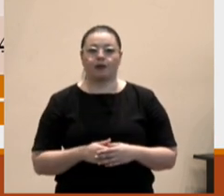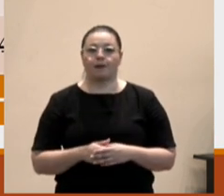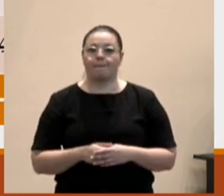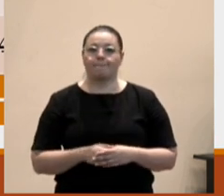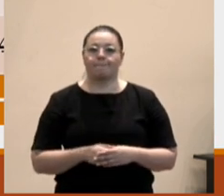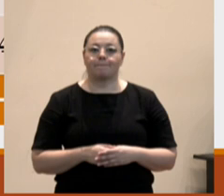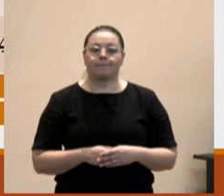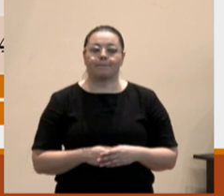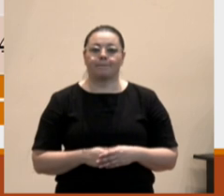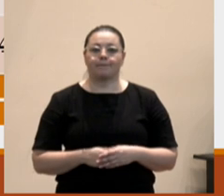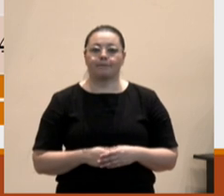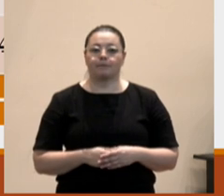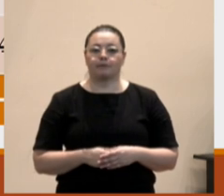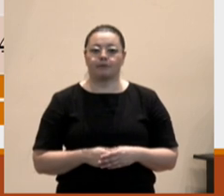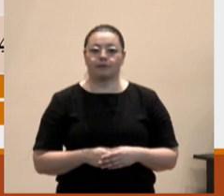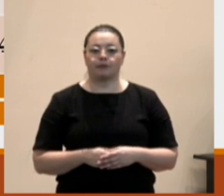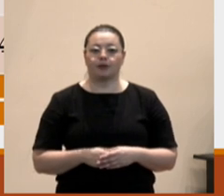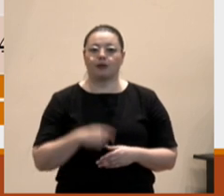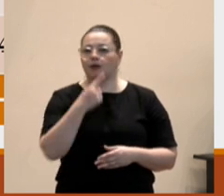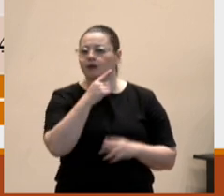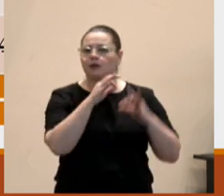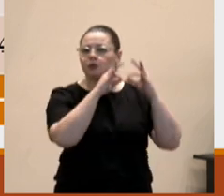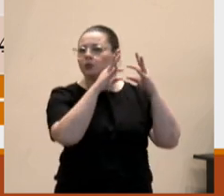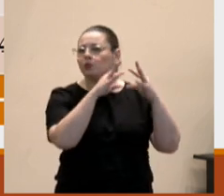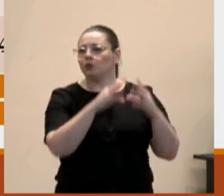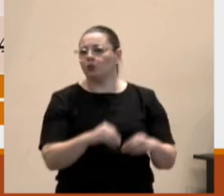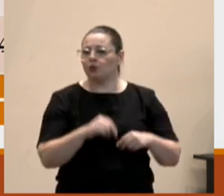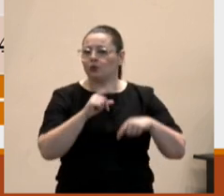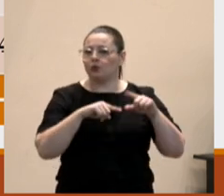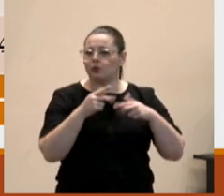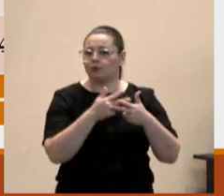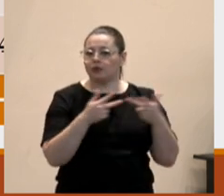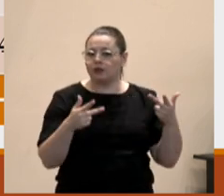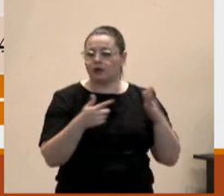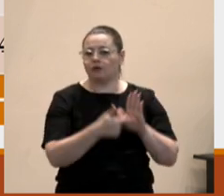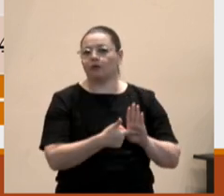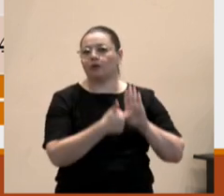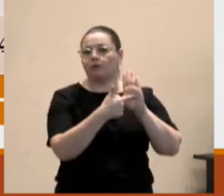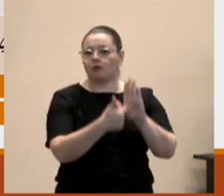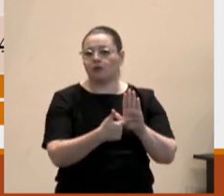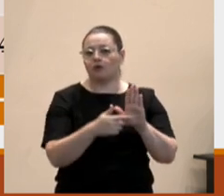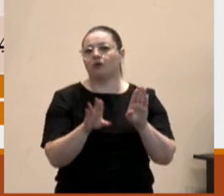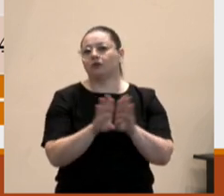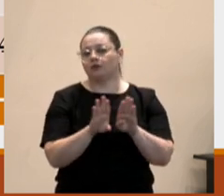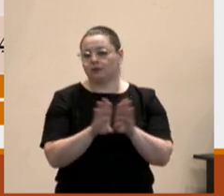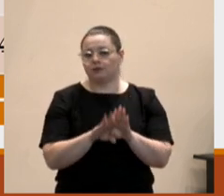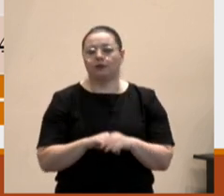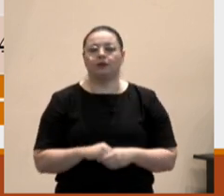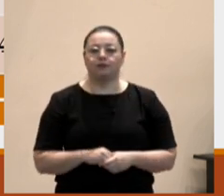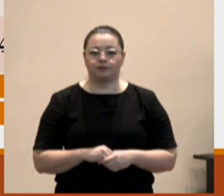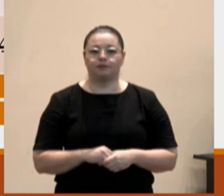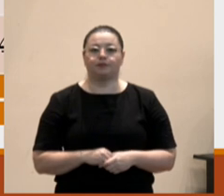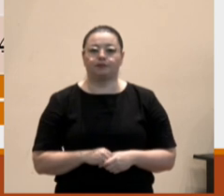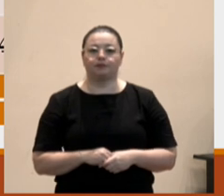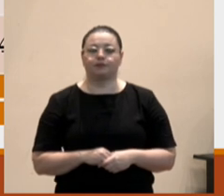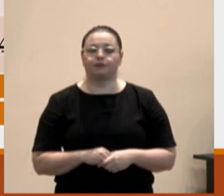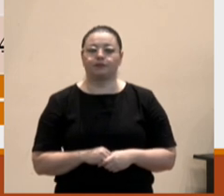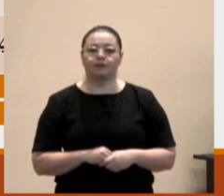Aqui é todo material colocado no simulador do curso Aluno Qualidade